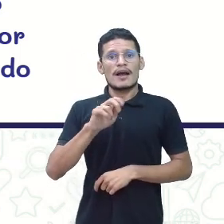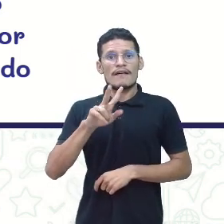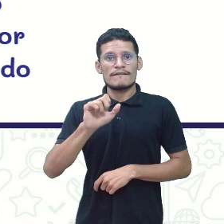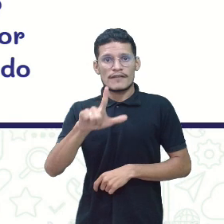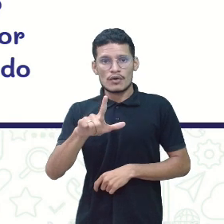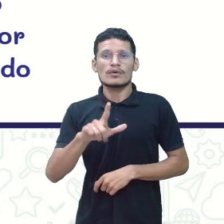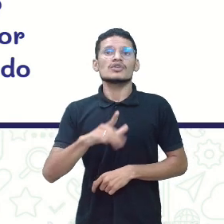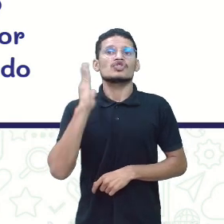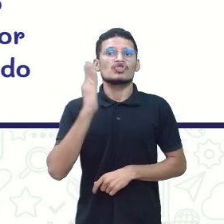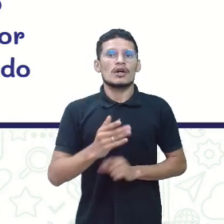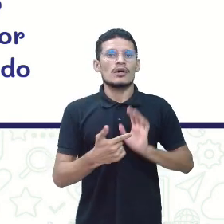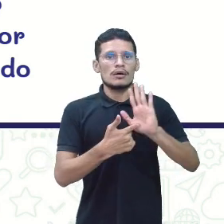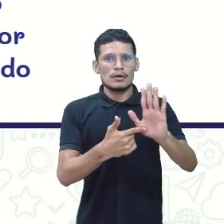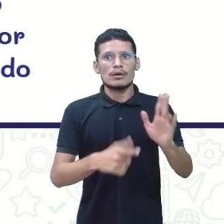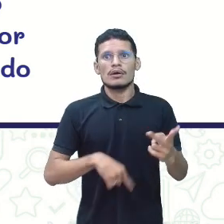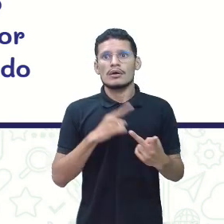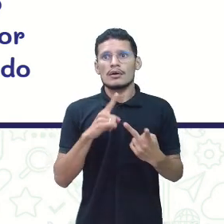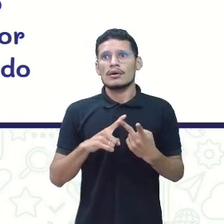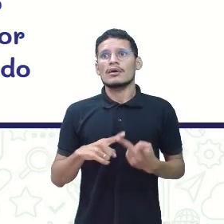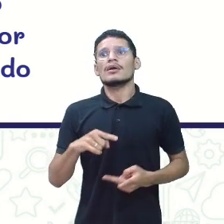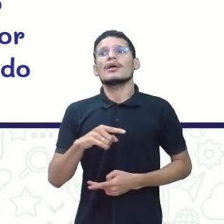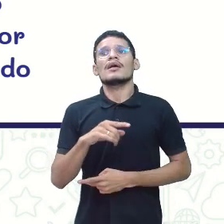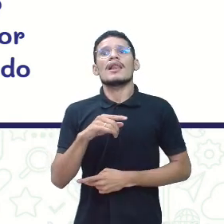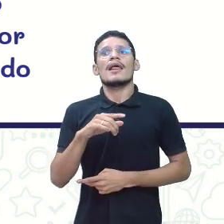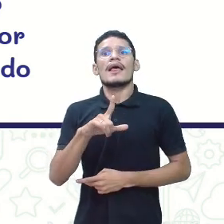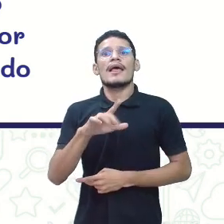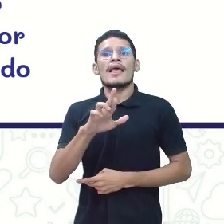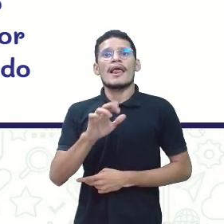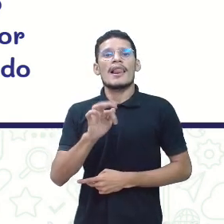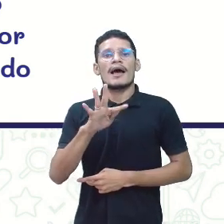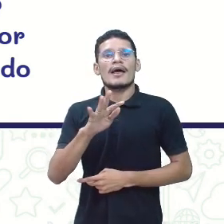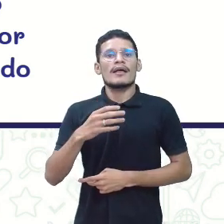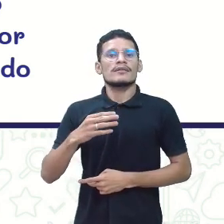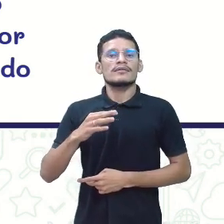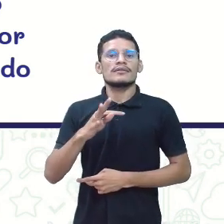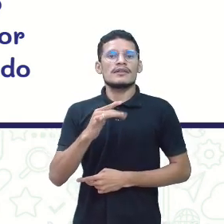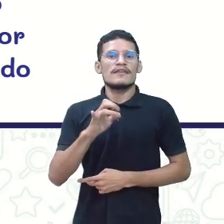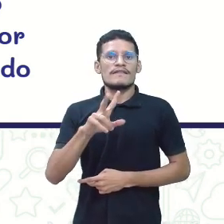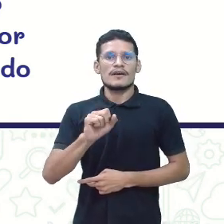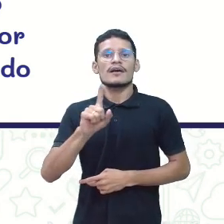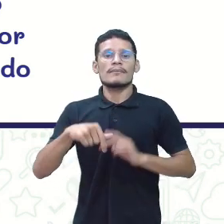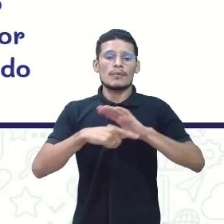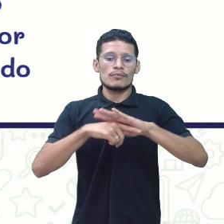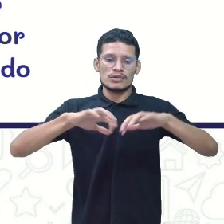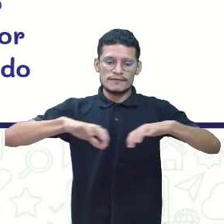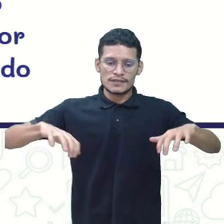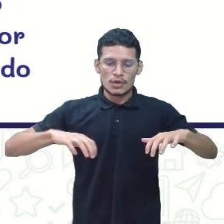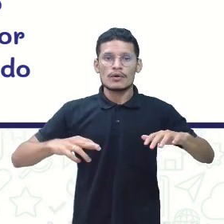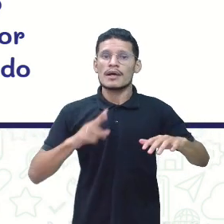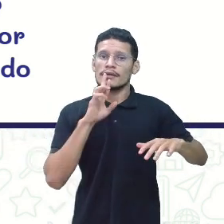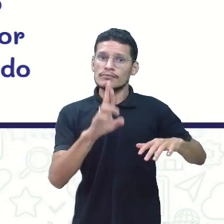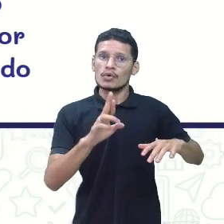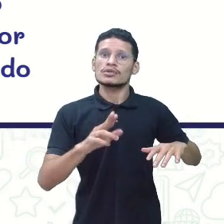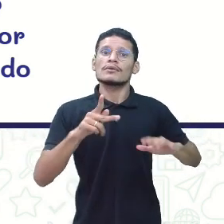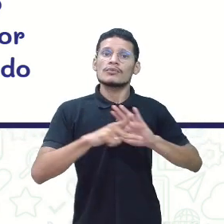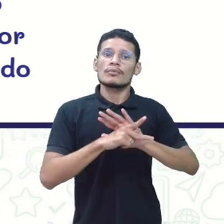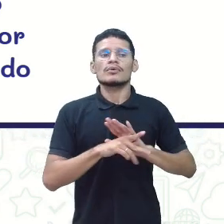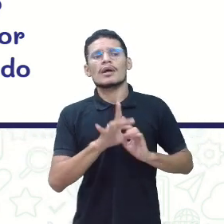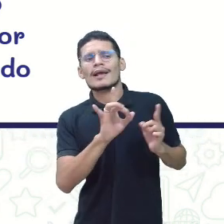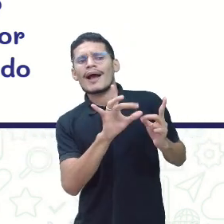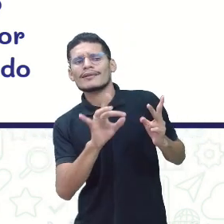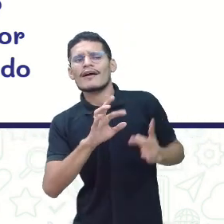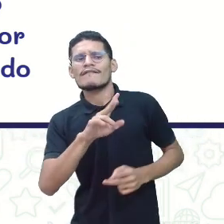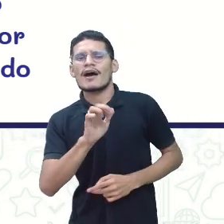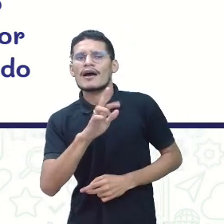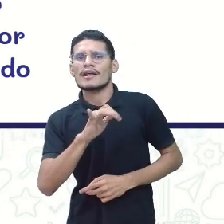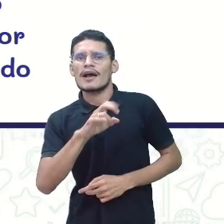bem direitinho, tá? A frequência relativa é o resultado da divisão entre a frequência absoluta de cada variável e